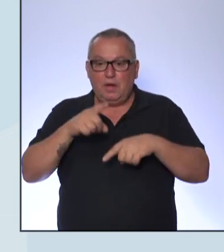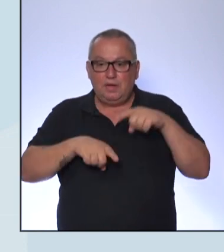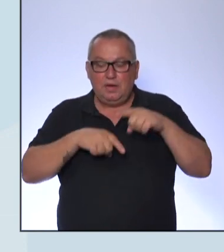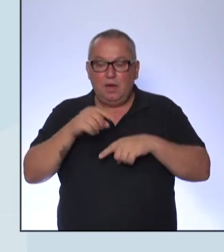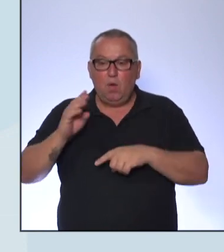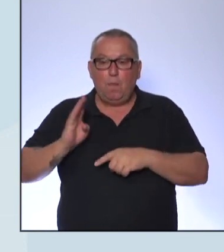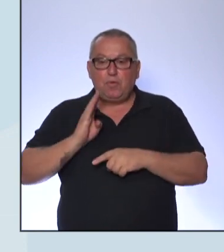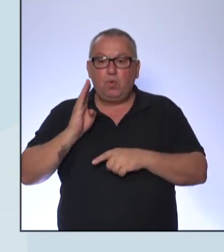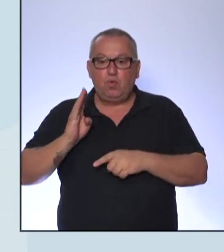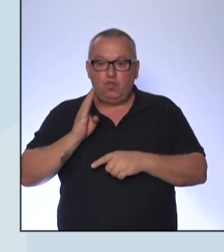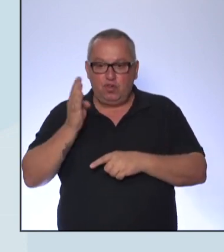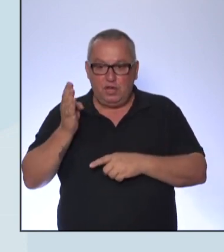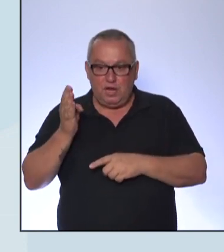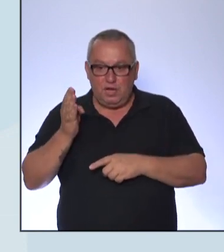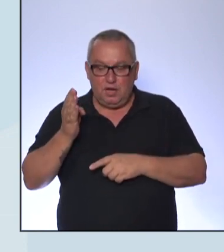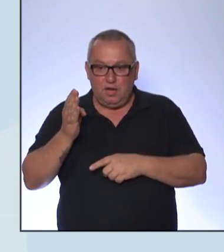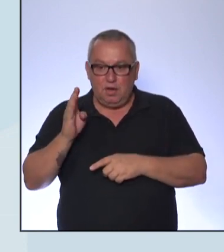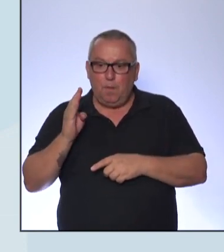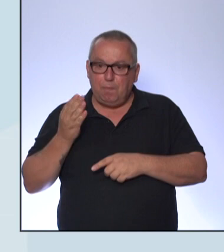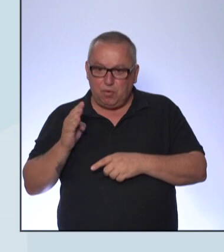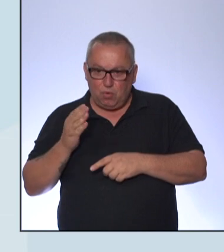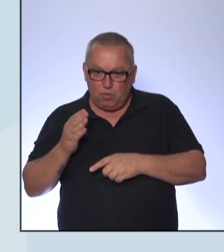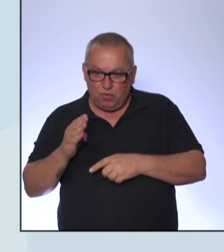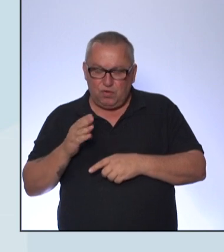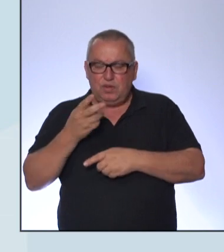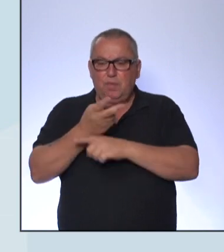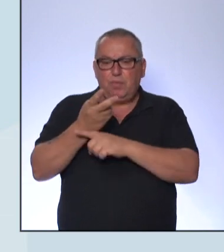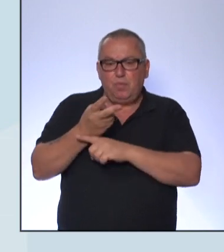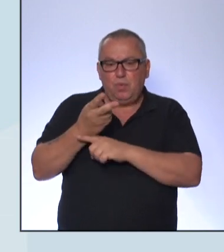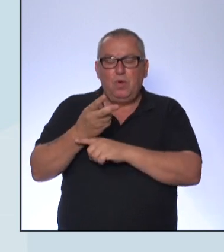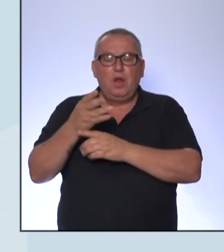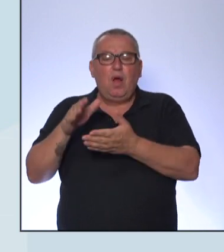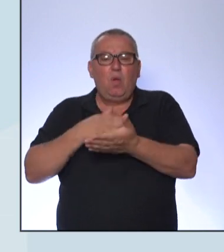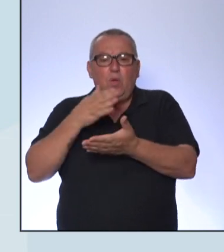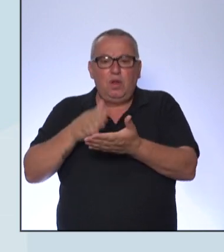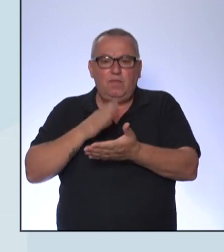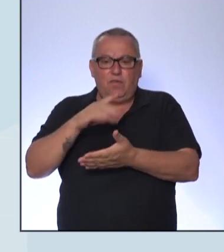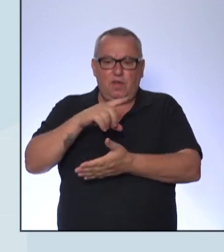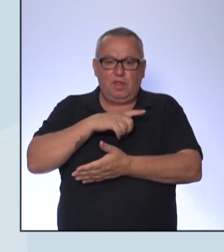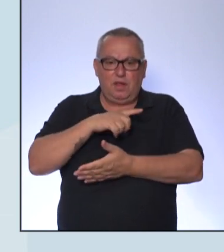biologia, se vocês procurarem num livro didático ou num material que vocês já tenham,